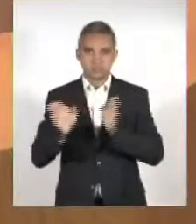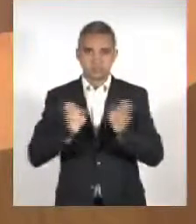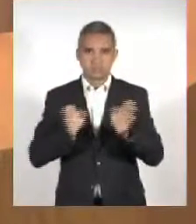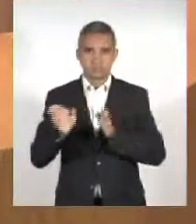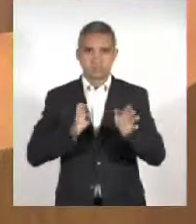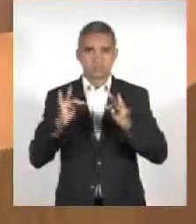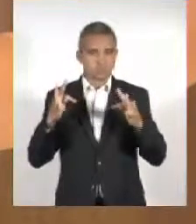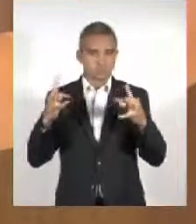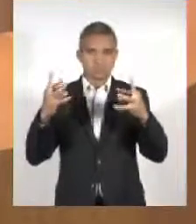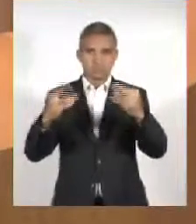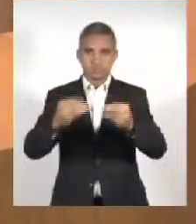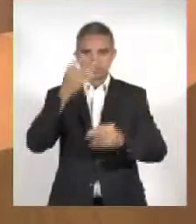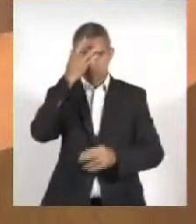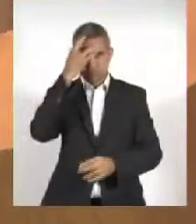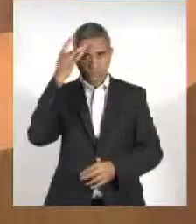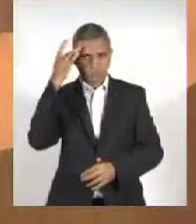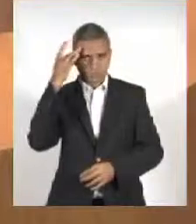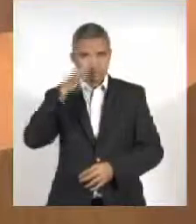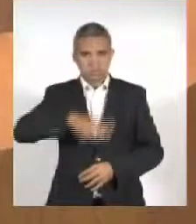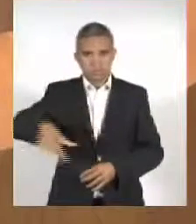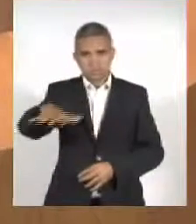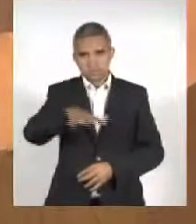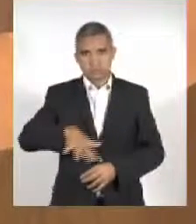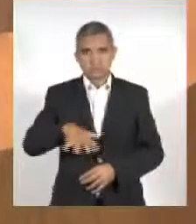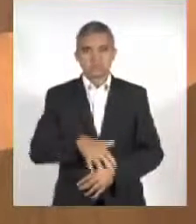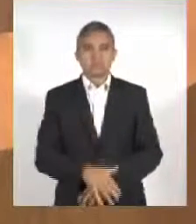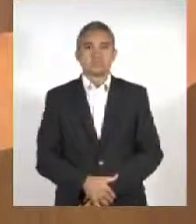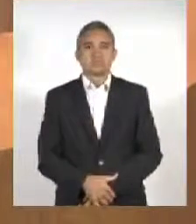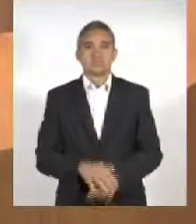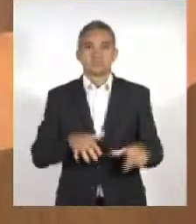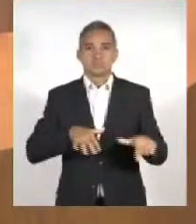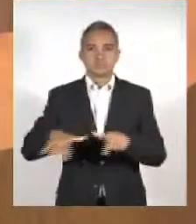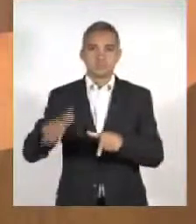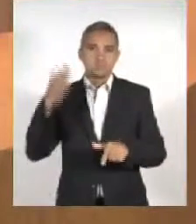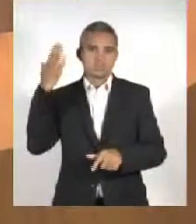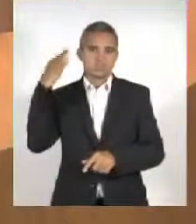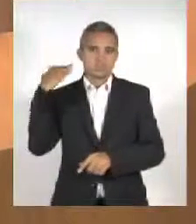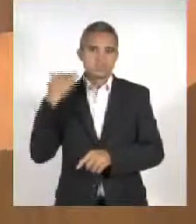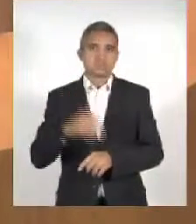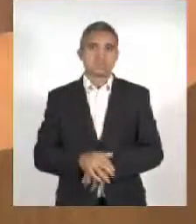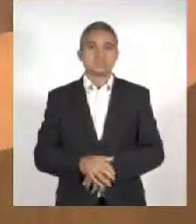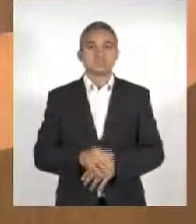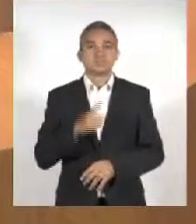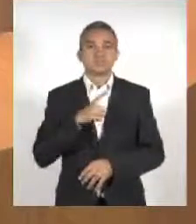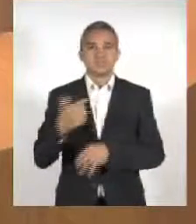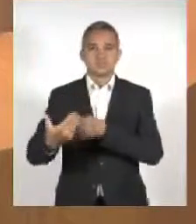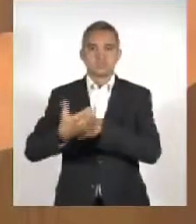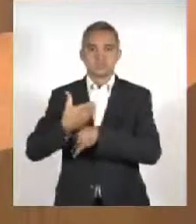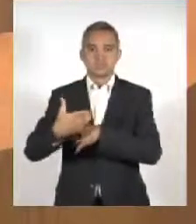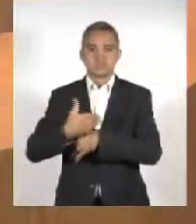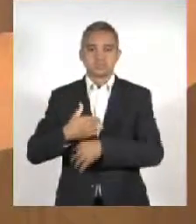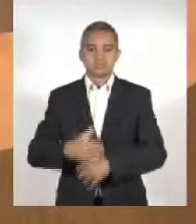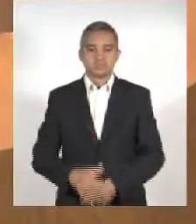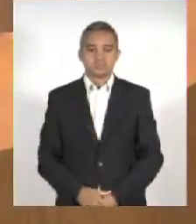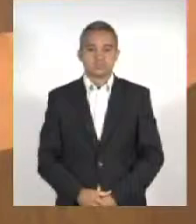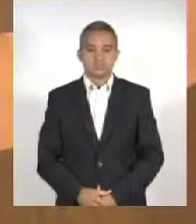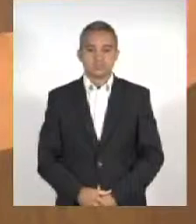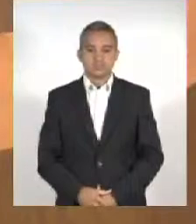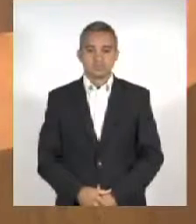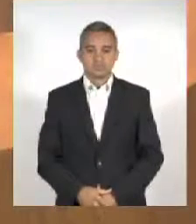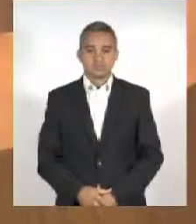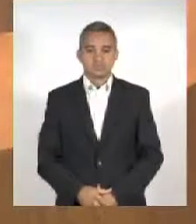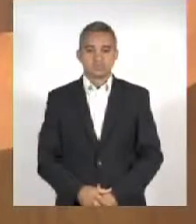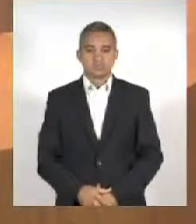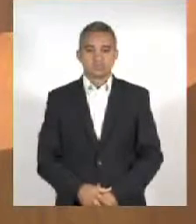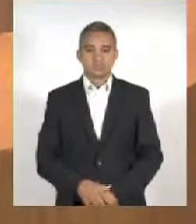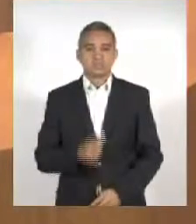todos os representantes da nossa sociedade. Na semana passada recebemos a visita do Conselho de